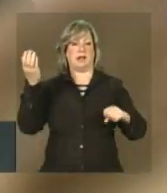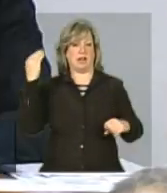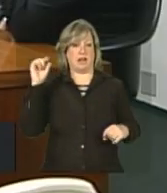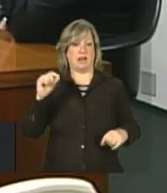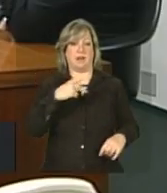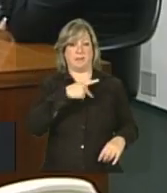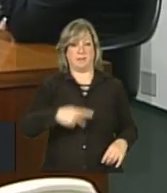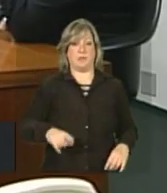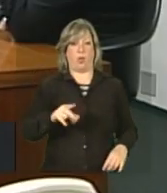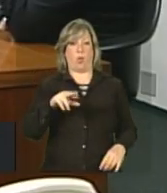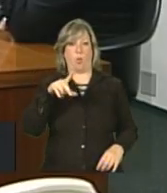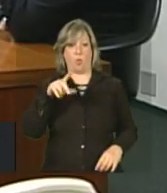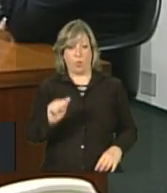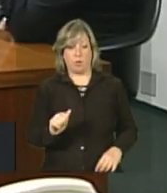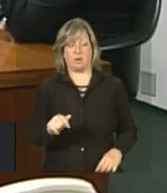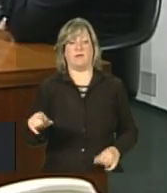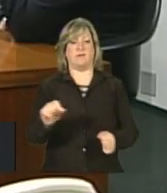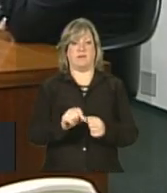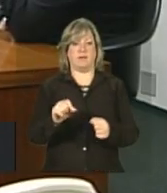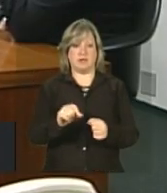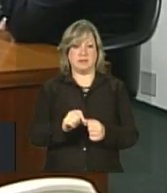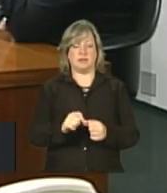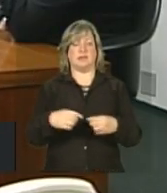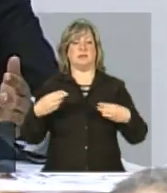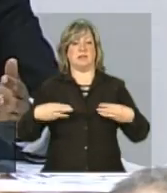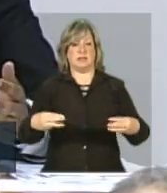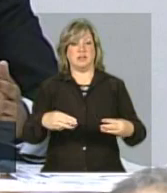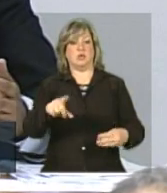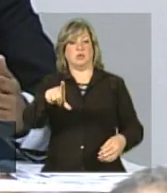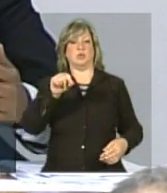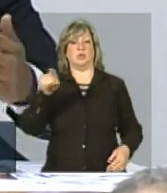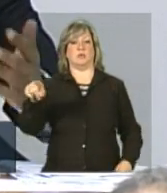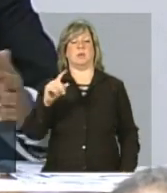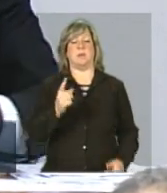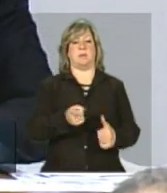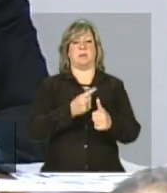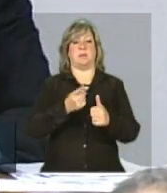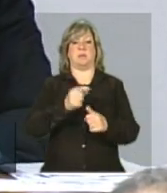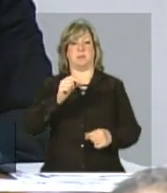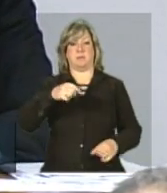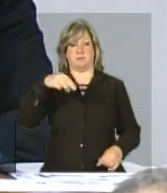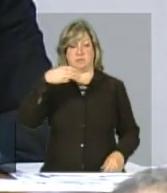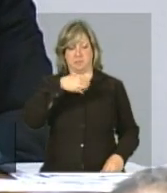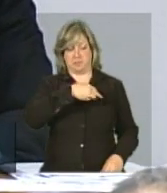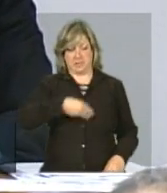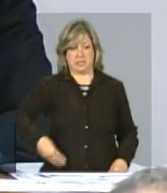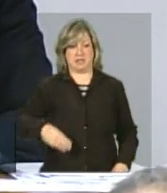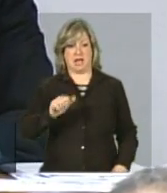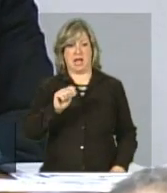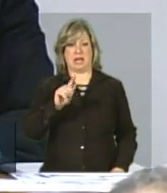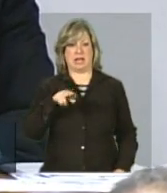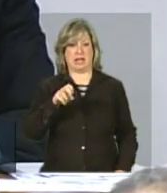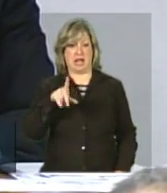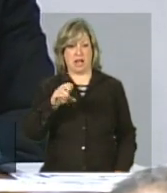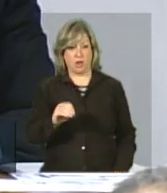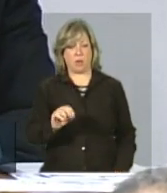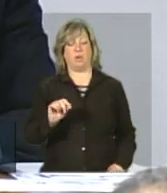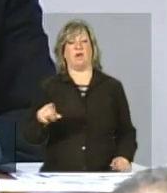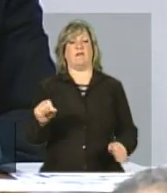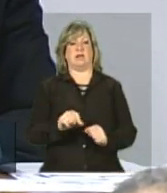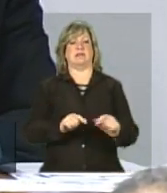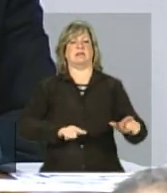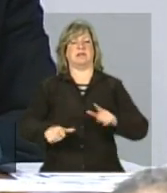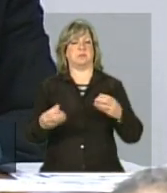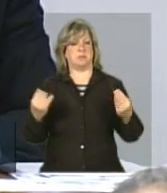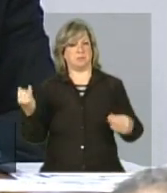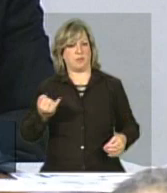criou o ministério, nomeou o ministro, primeiro-ministro Agnello Queiroz, que fez um trabalho muito importante à frente do Ministério do Esporte